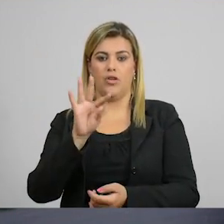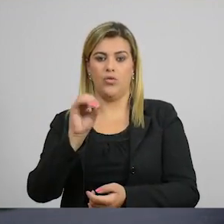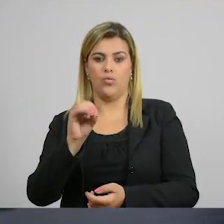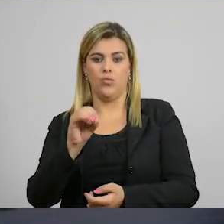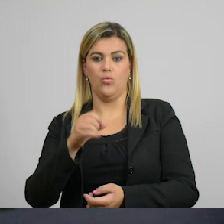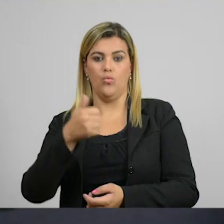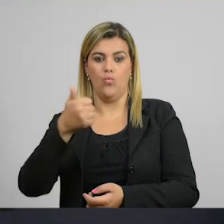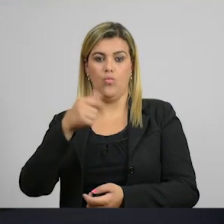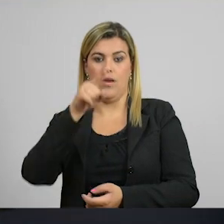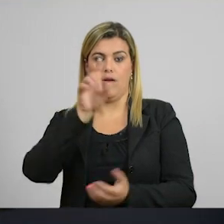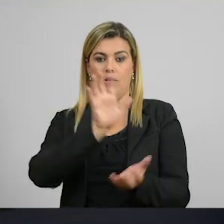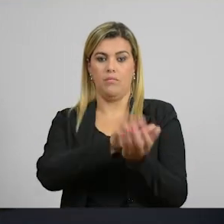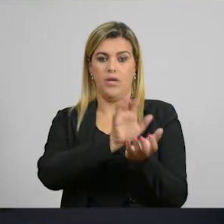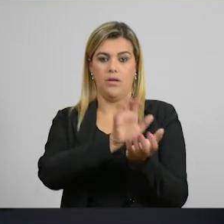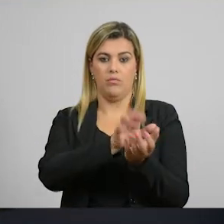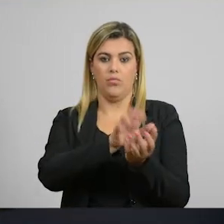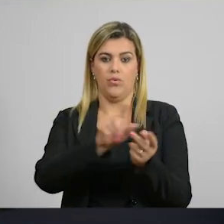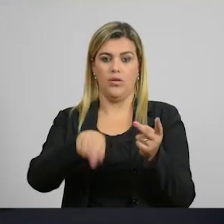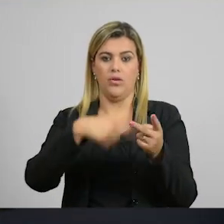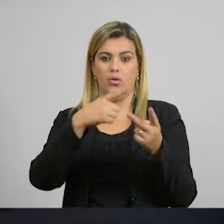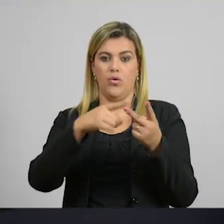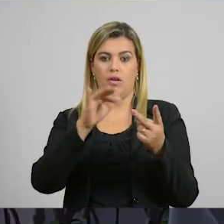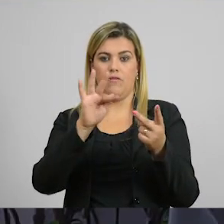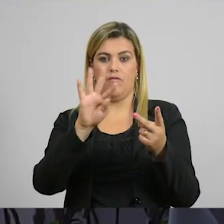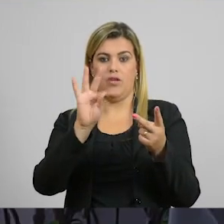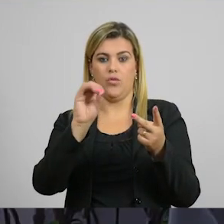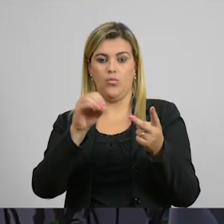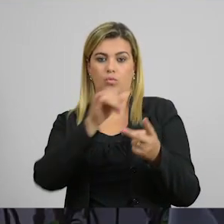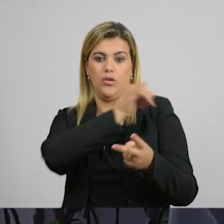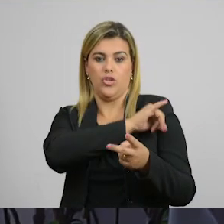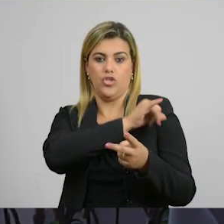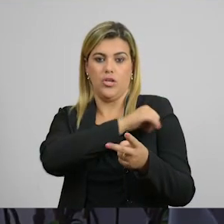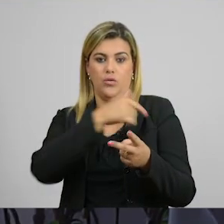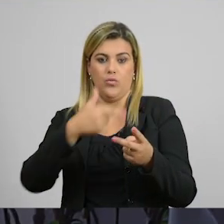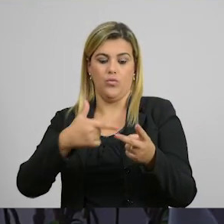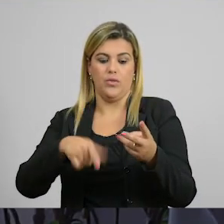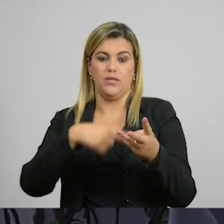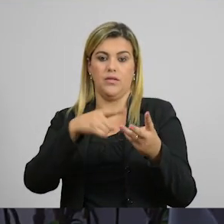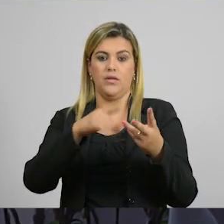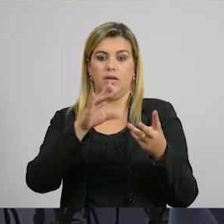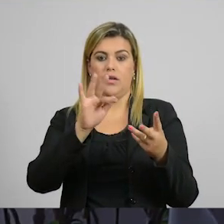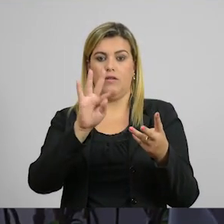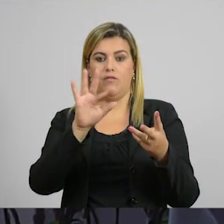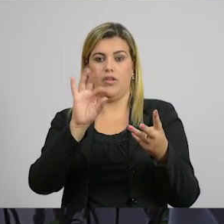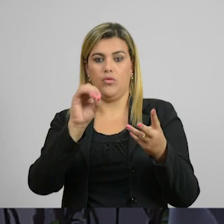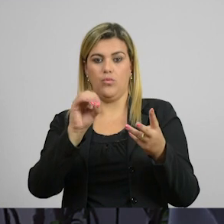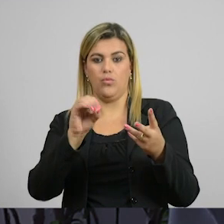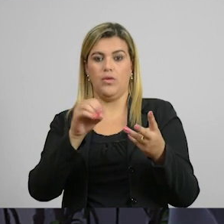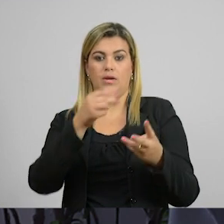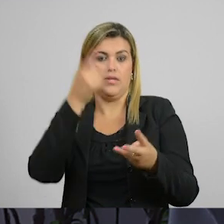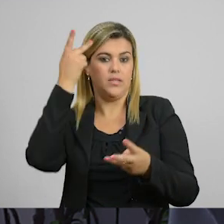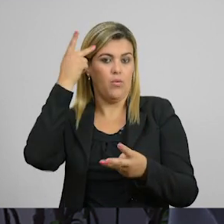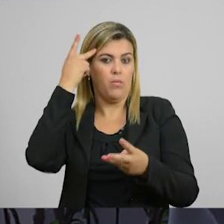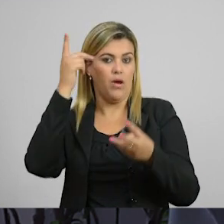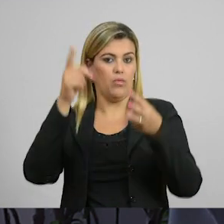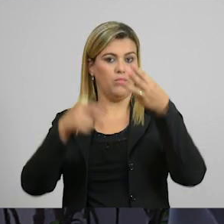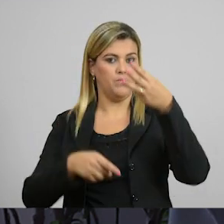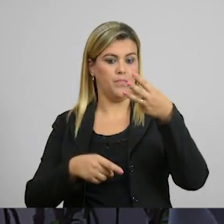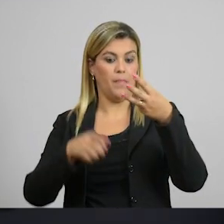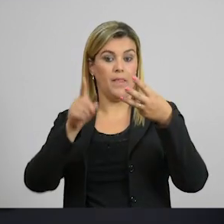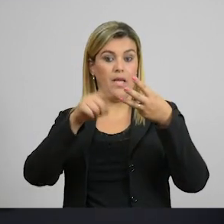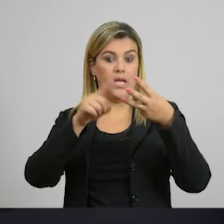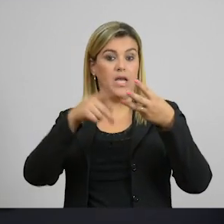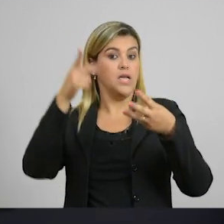número com CREFITO 1, Pernambuco, CREFITO 2, Rio de Janeiro, e CREFITO 3, São